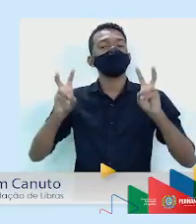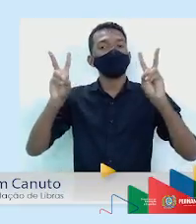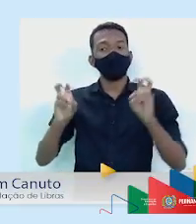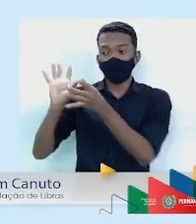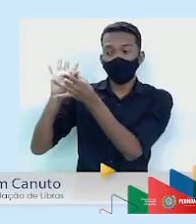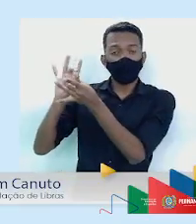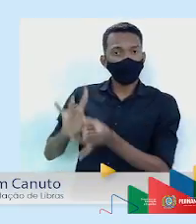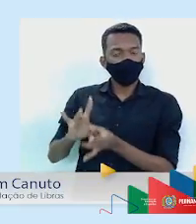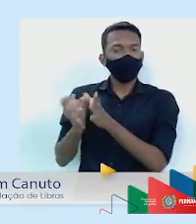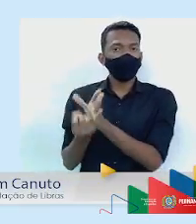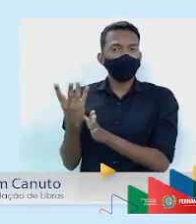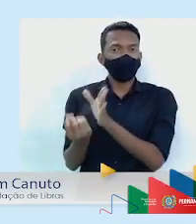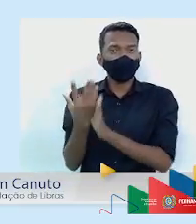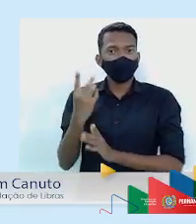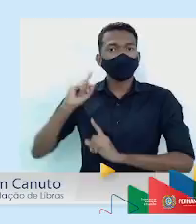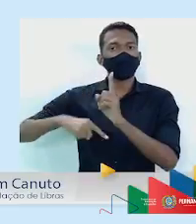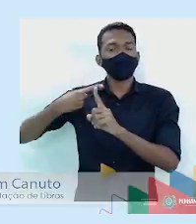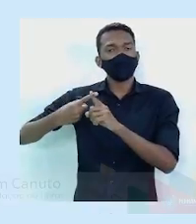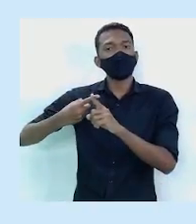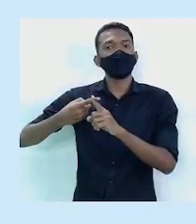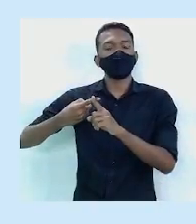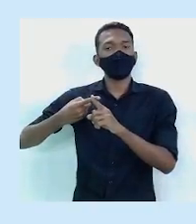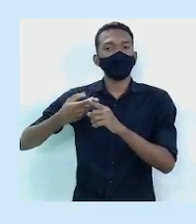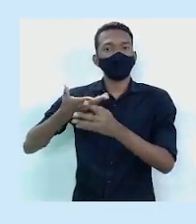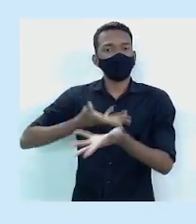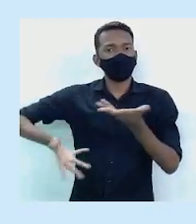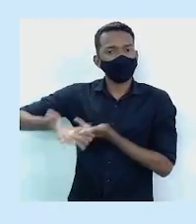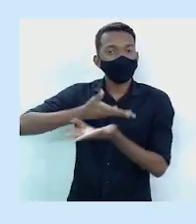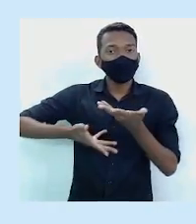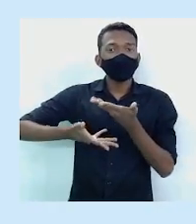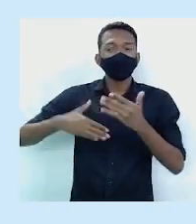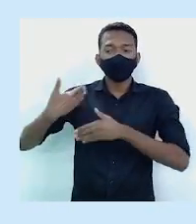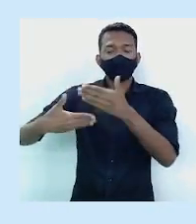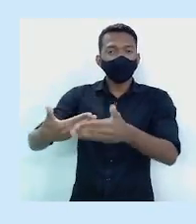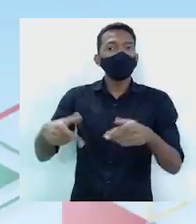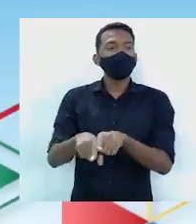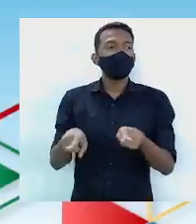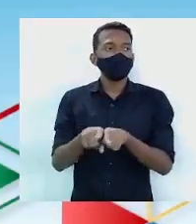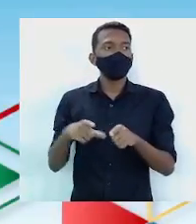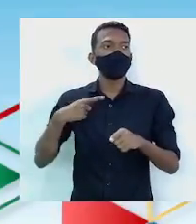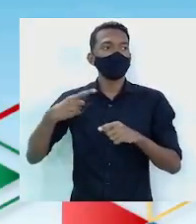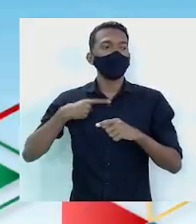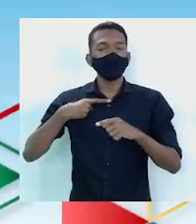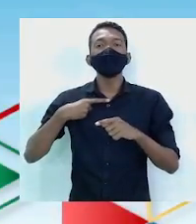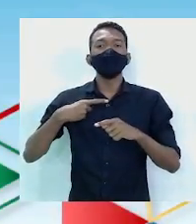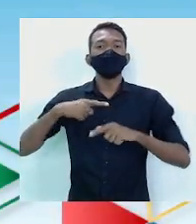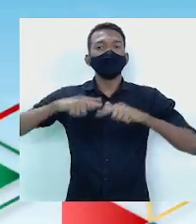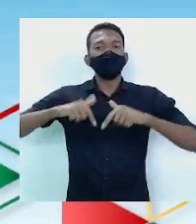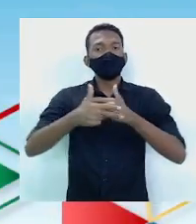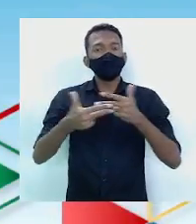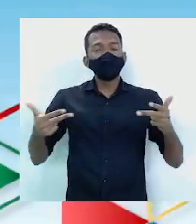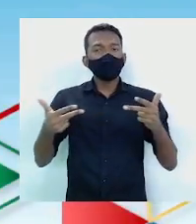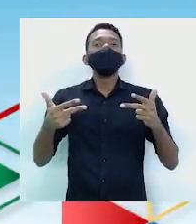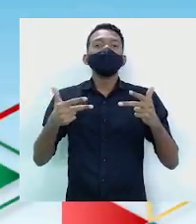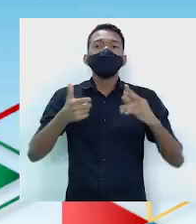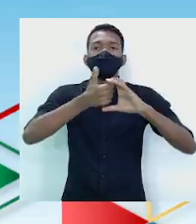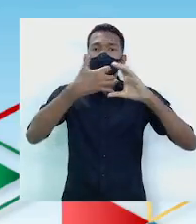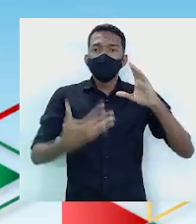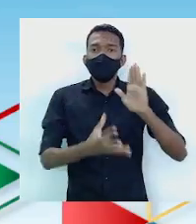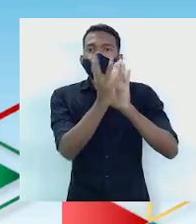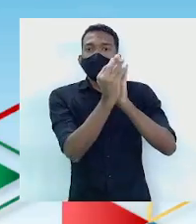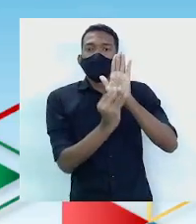contexto de produção e circulação, elementos característicos composicionais